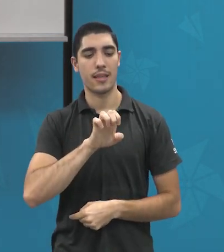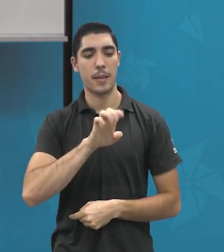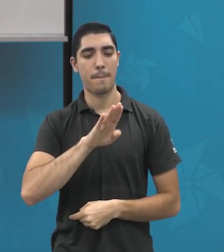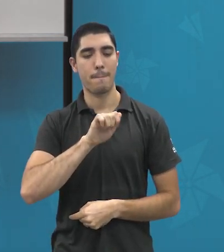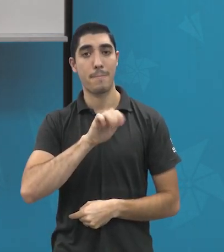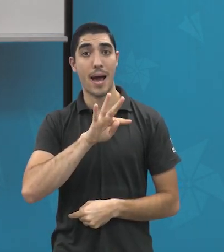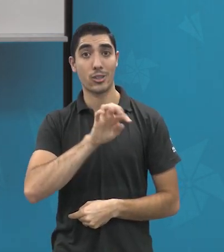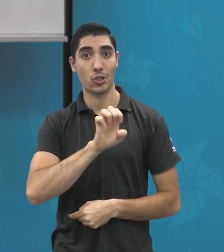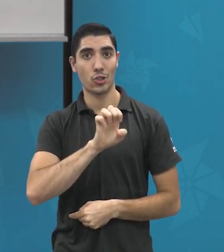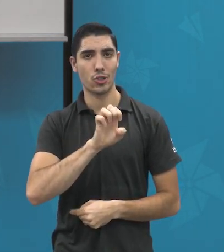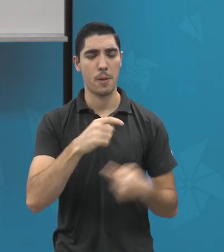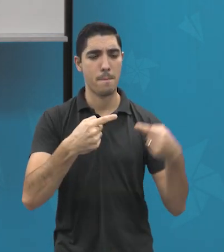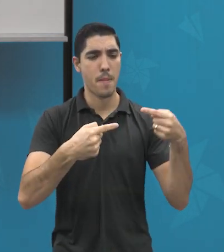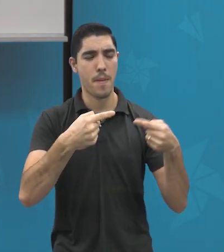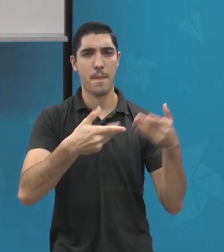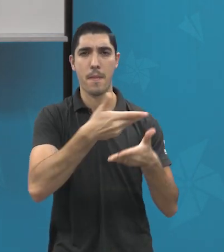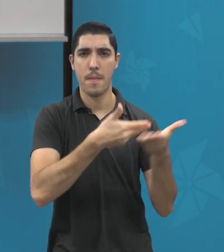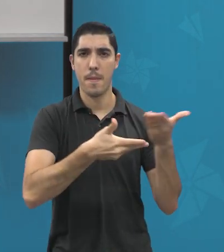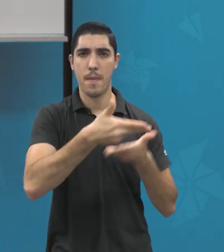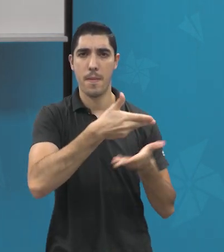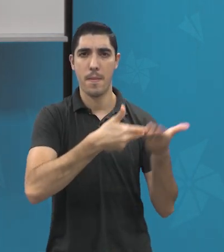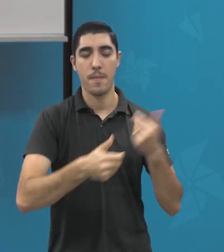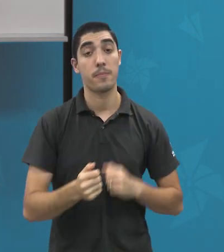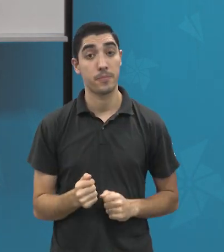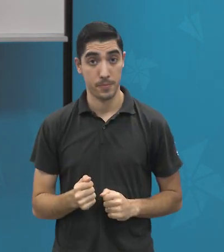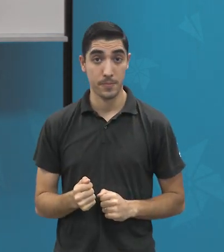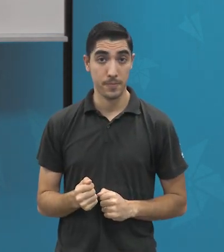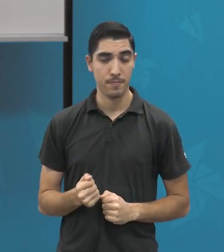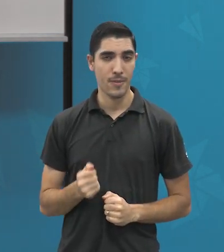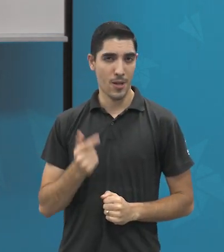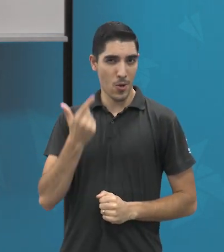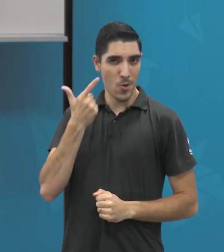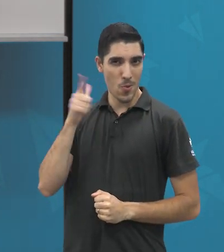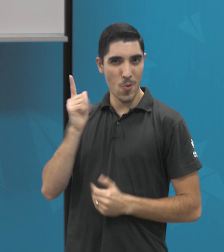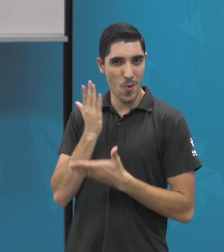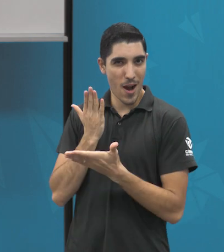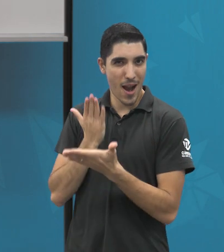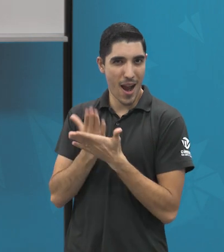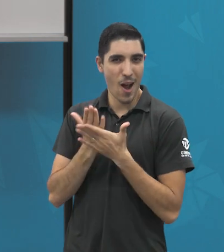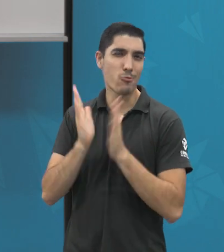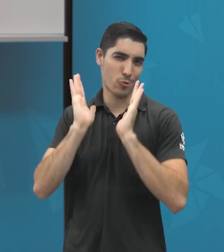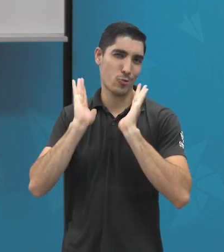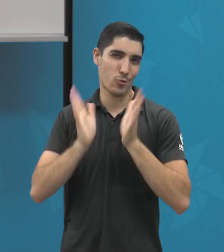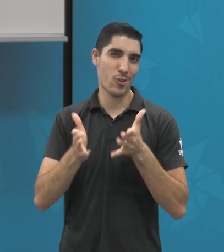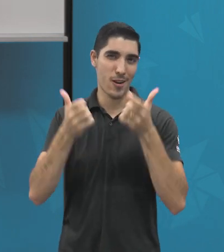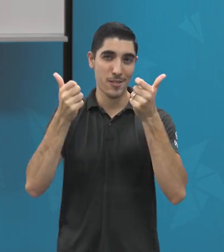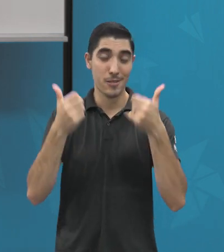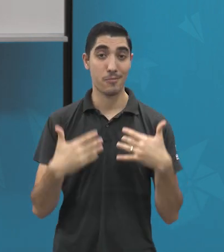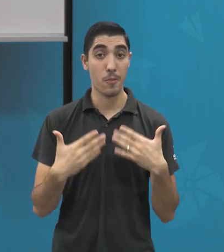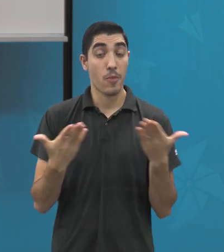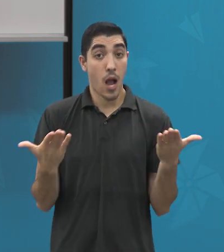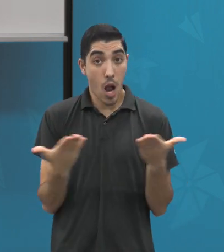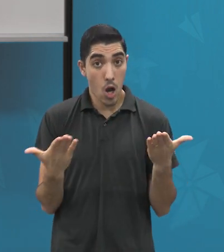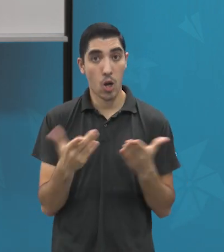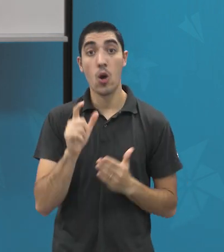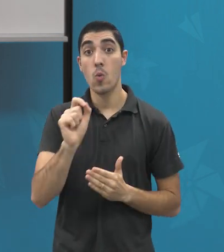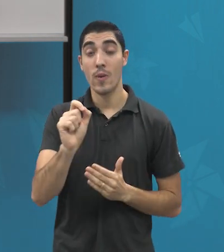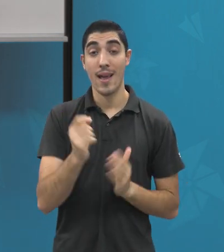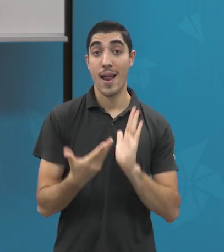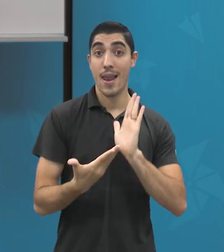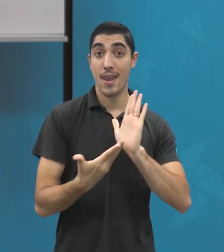Diferentemente daquilo que eu fiz com vocês em outros encontros, hoje eu vou ler para